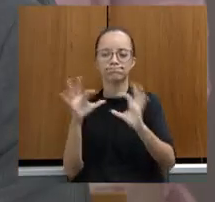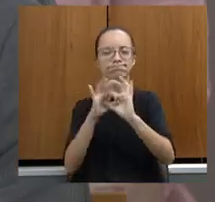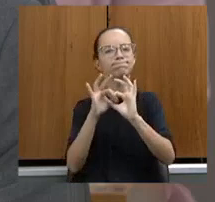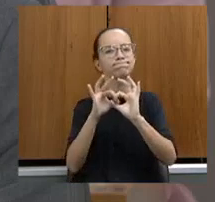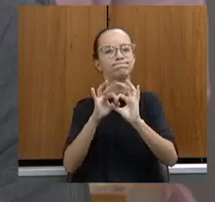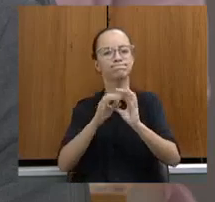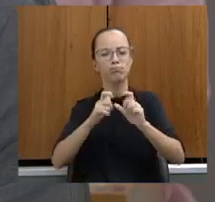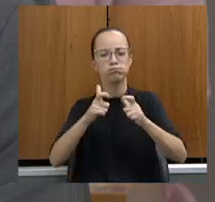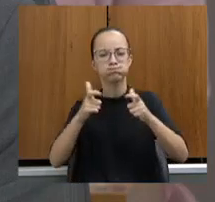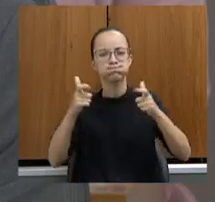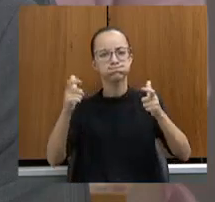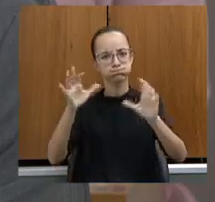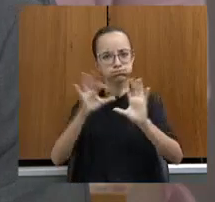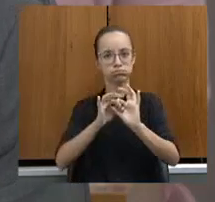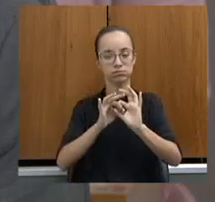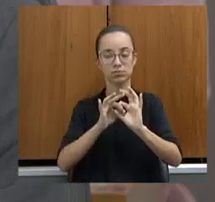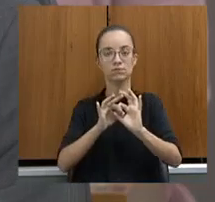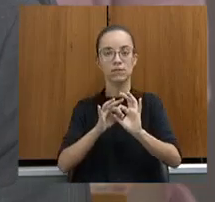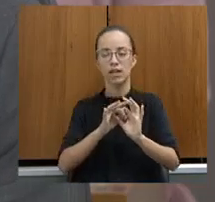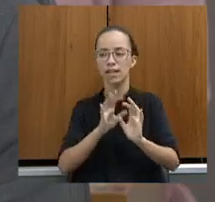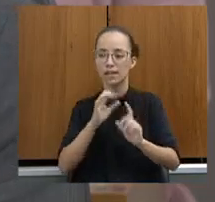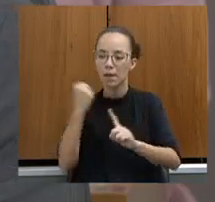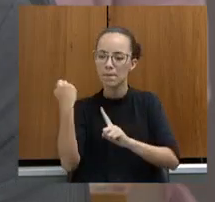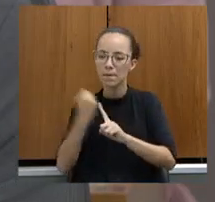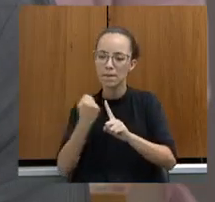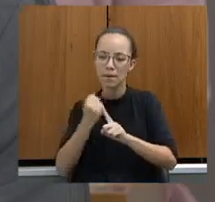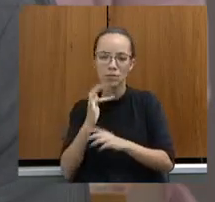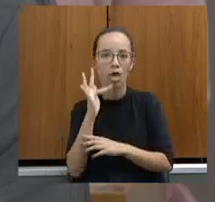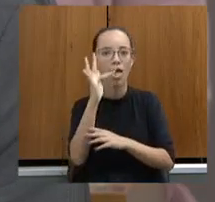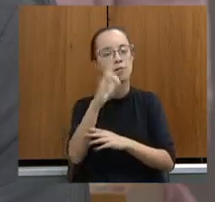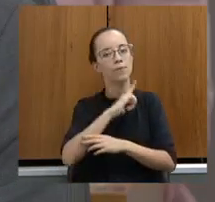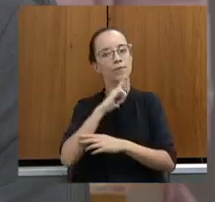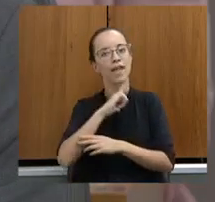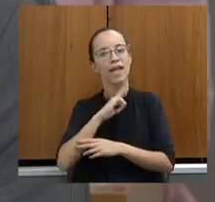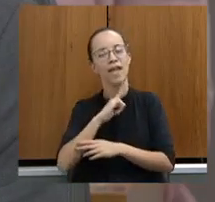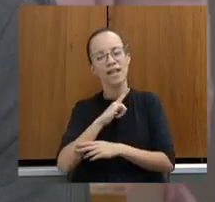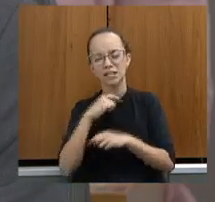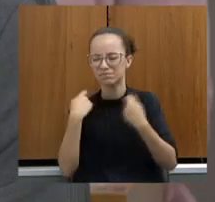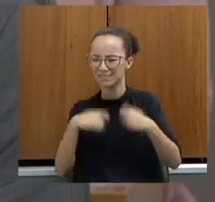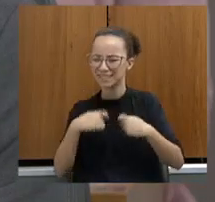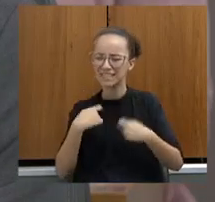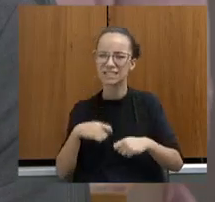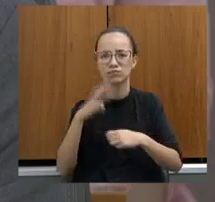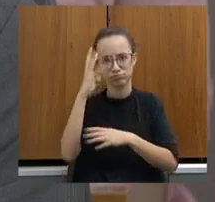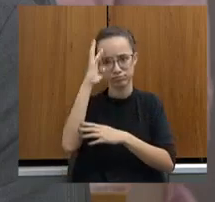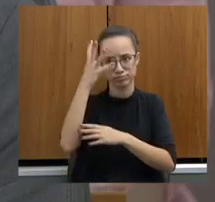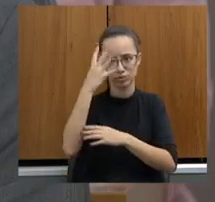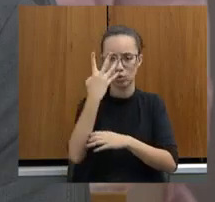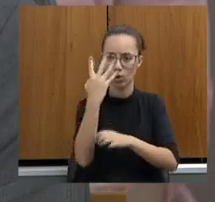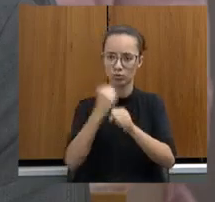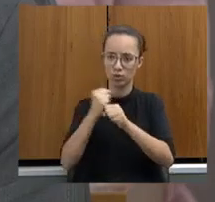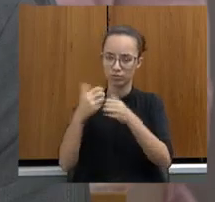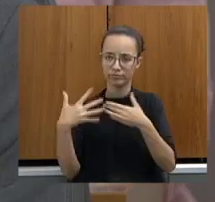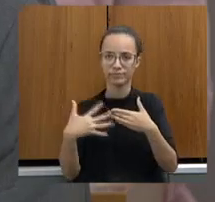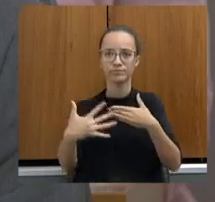só cresce e teremos muitas batalhas para vencermos juntos ainda né nos próximos 4 anos e de forma